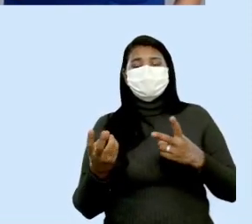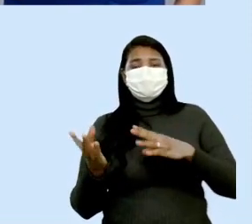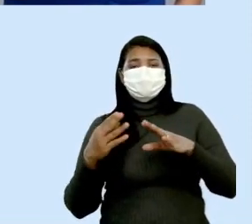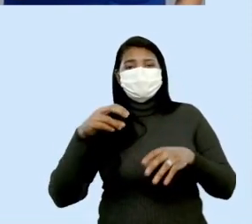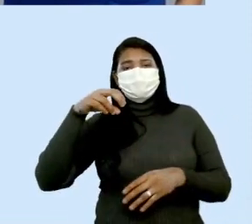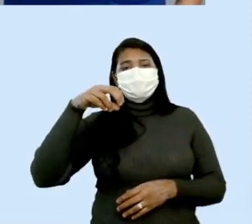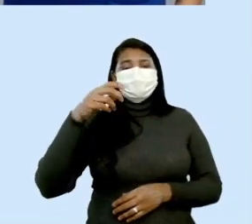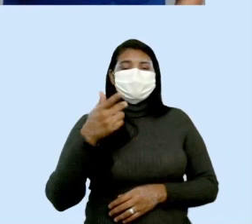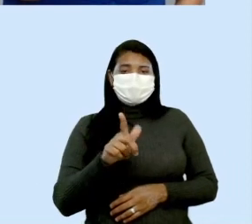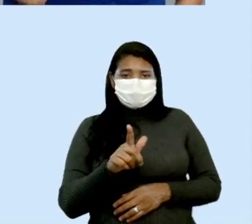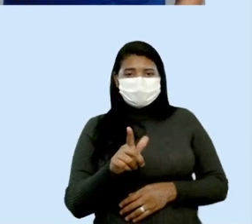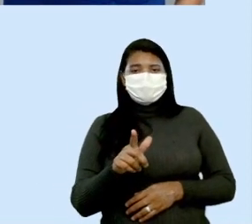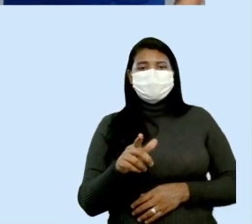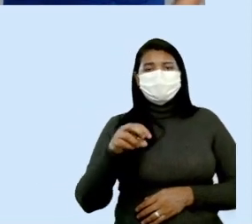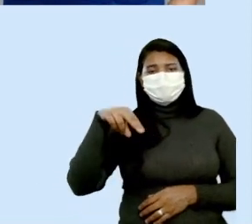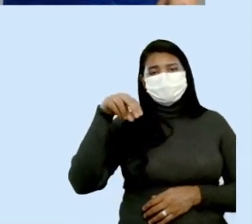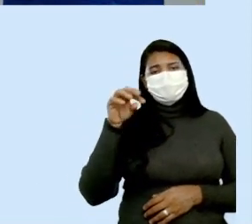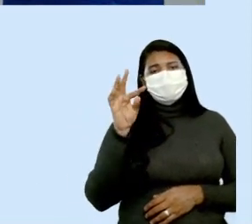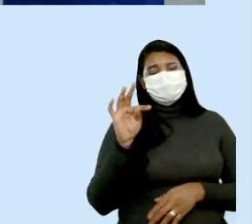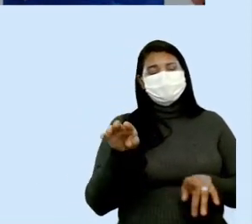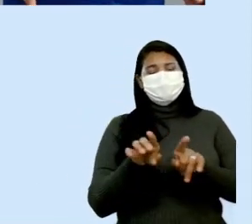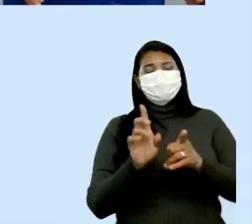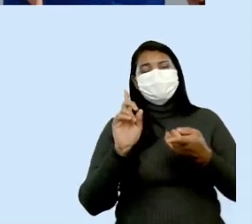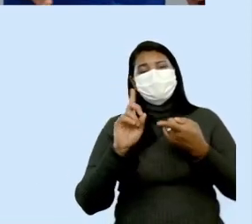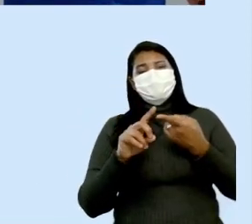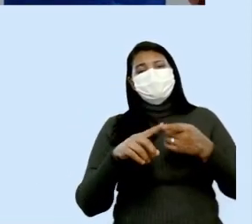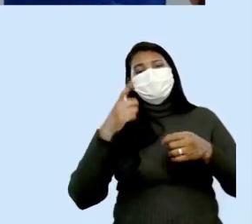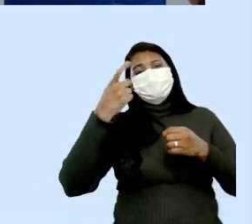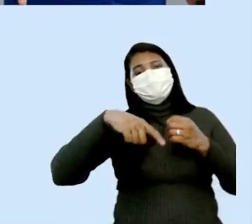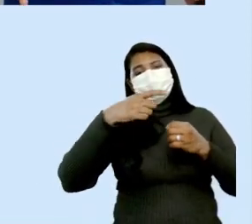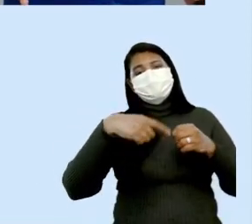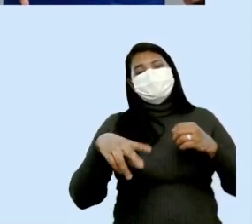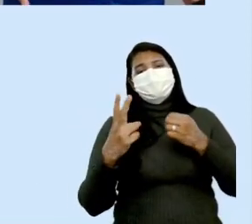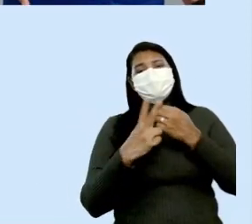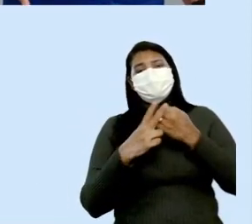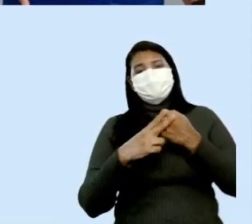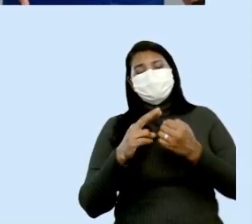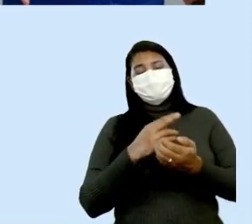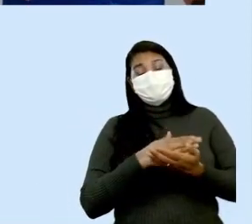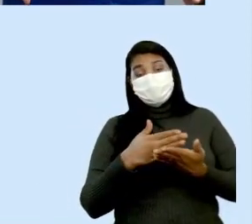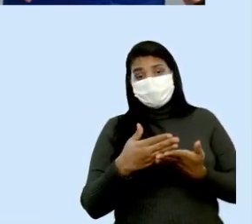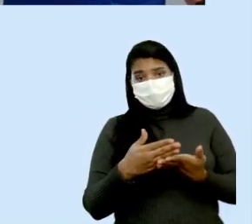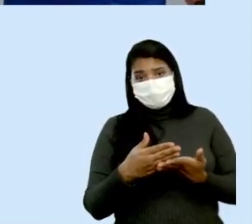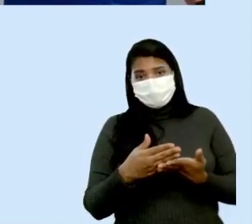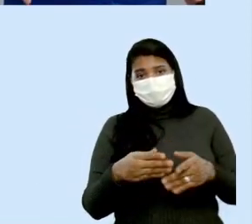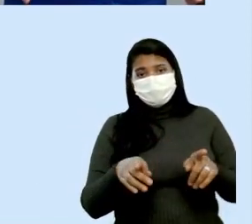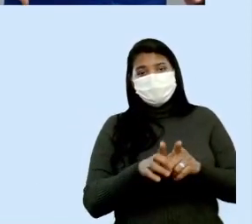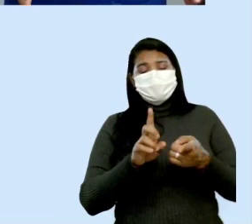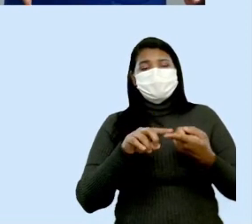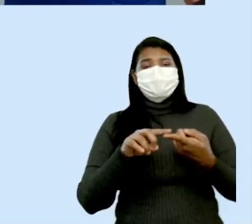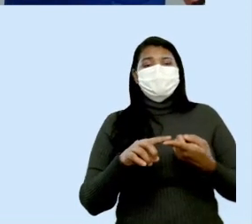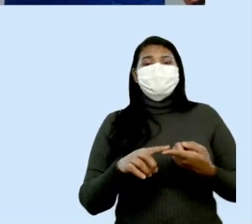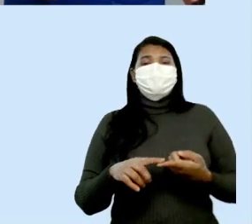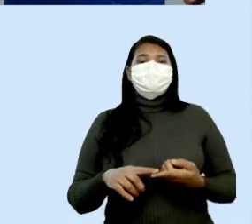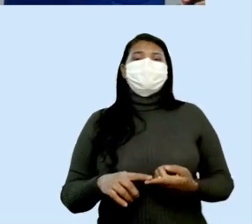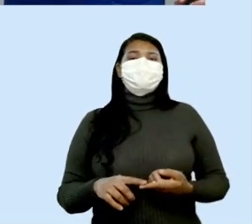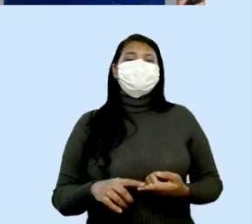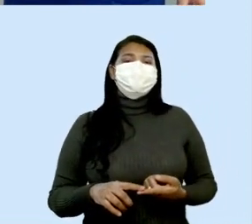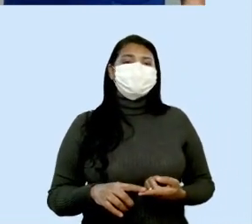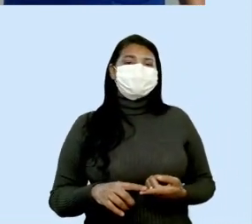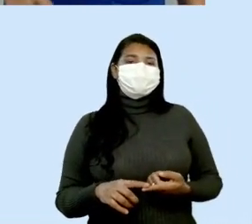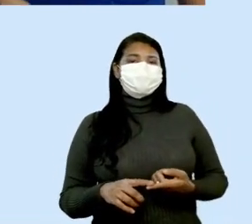que é a partícula negativa, vem entre o sujeito e o verbo principal, o main verb,